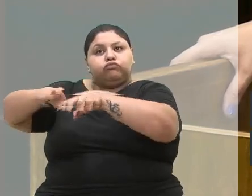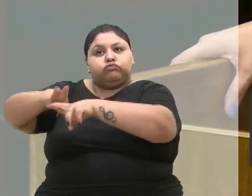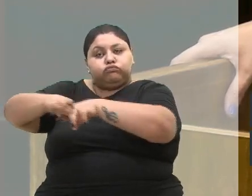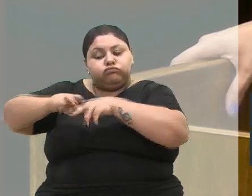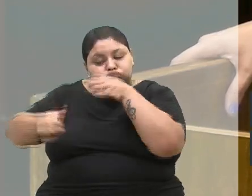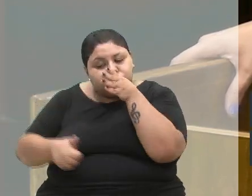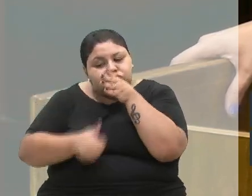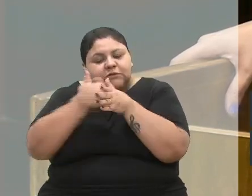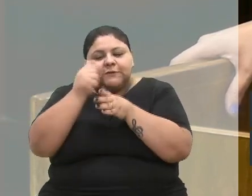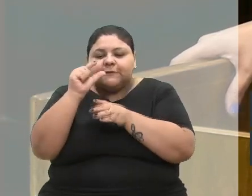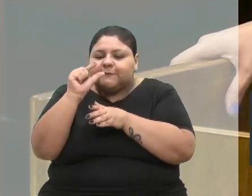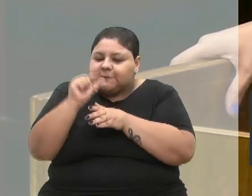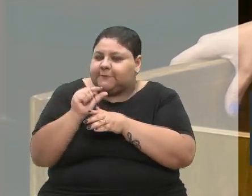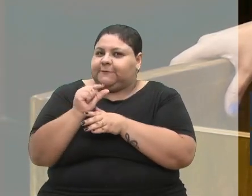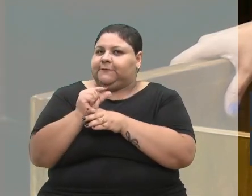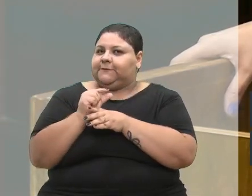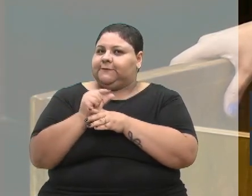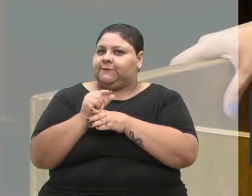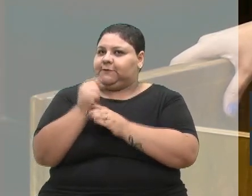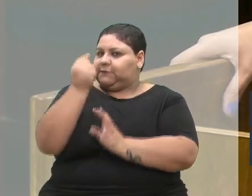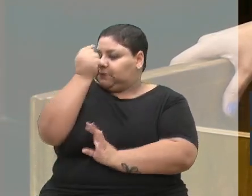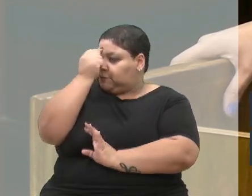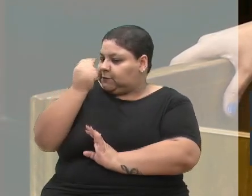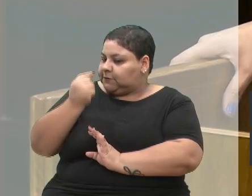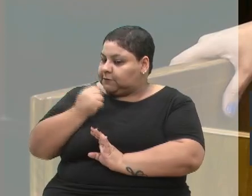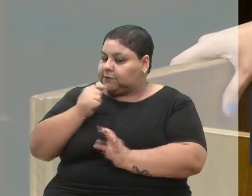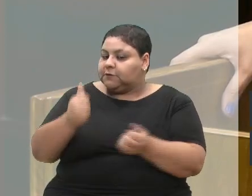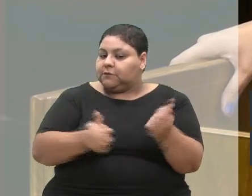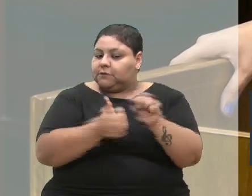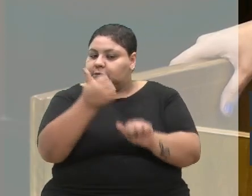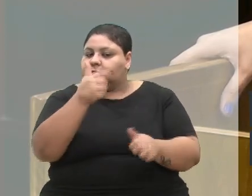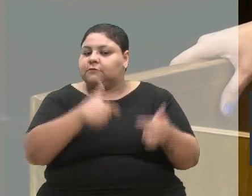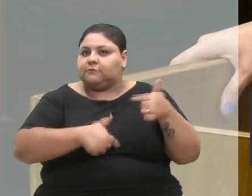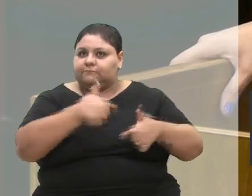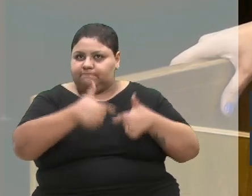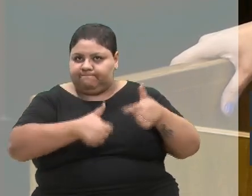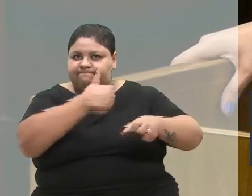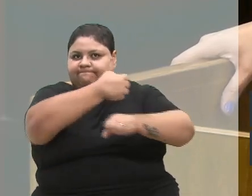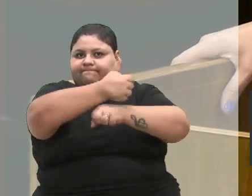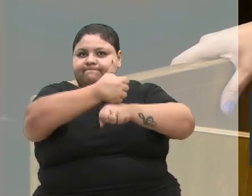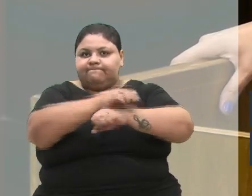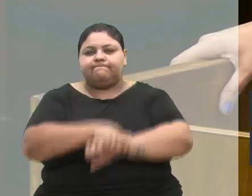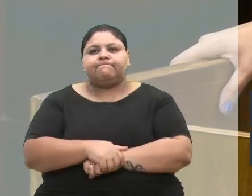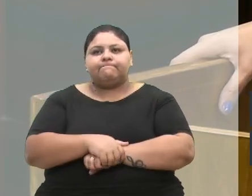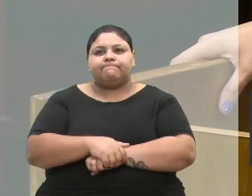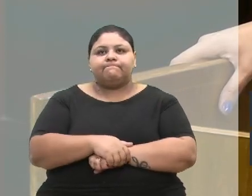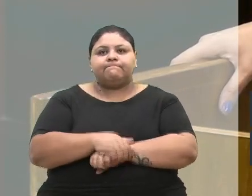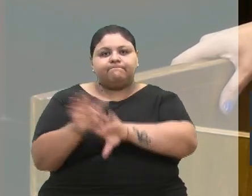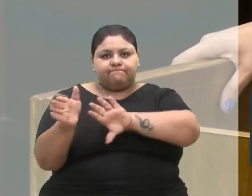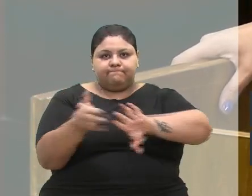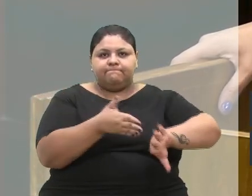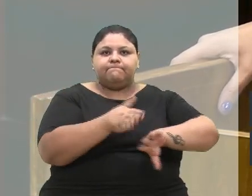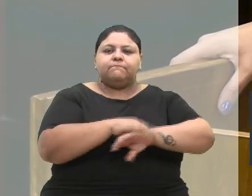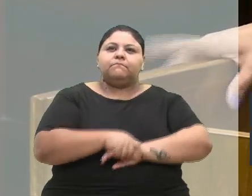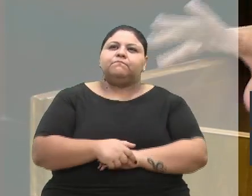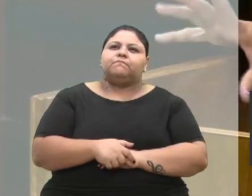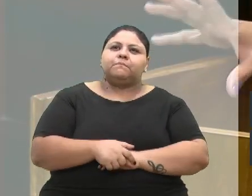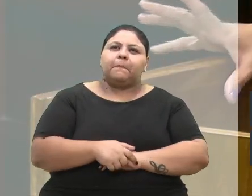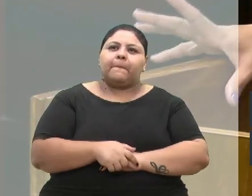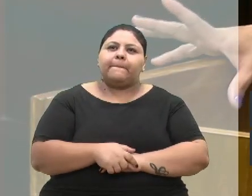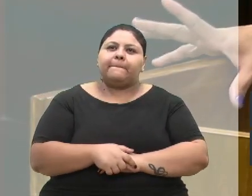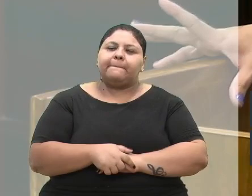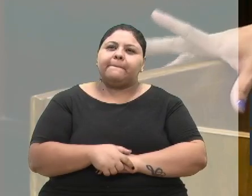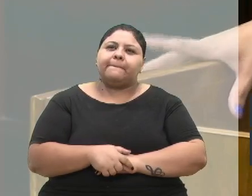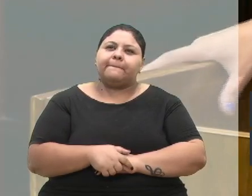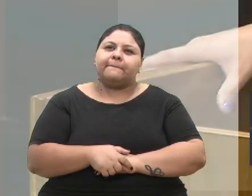melhorando um pouquinho a cara, né? A qualidade de trabalho desses trabalhadores. Pode passar? Então,